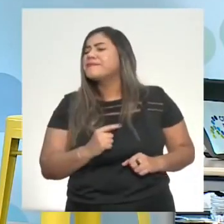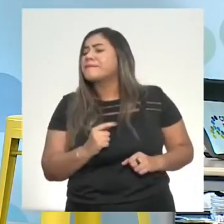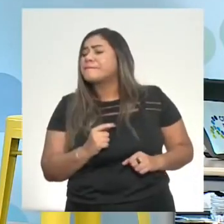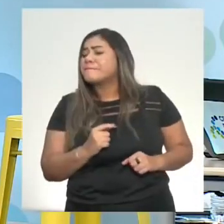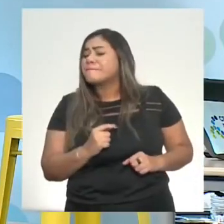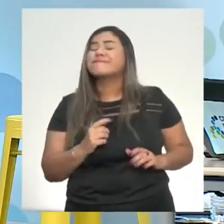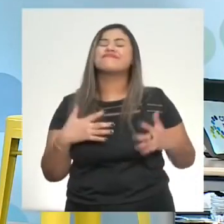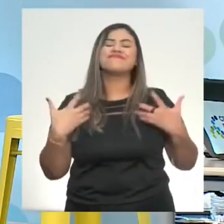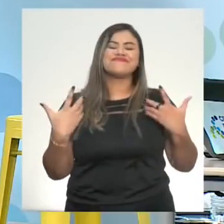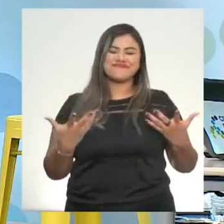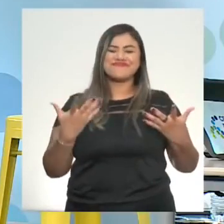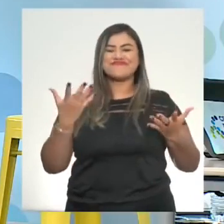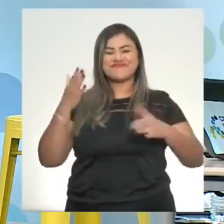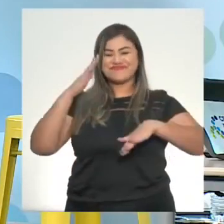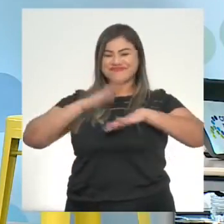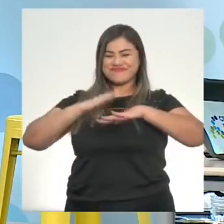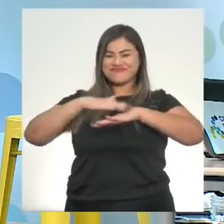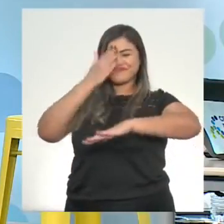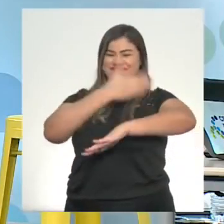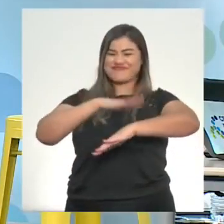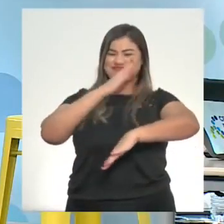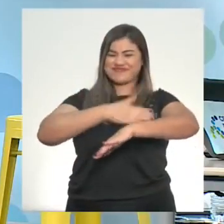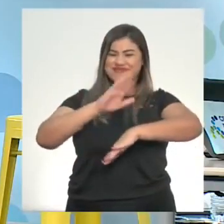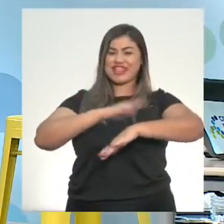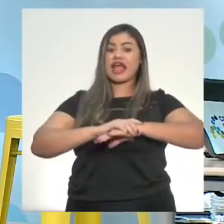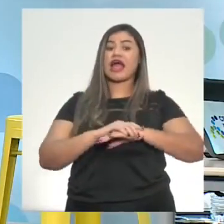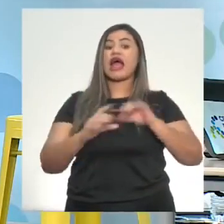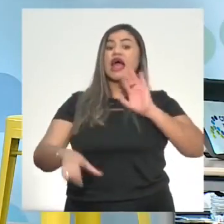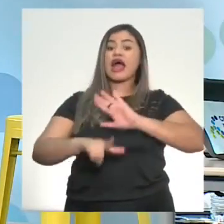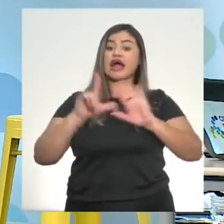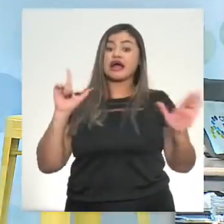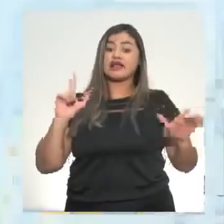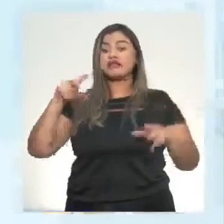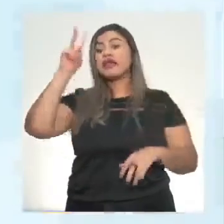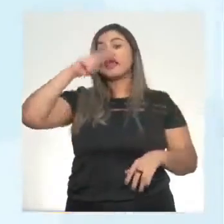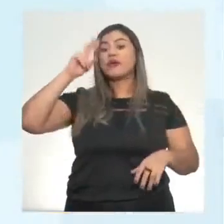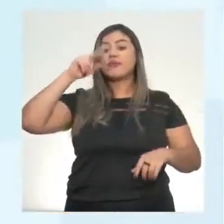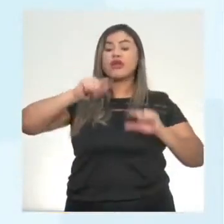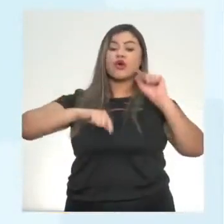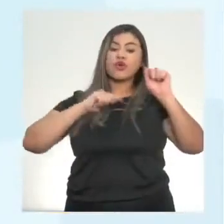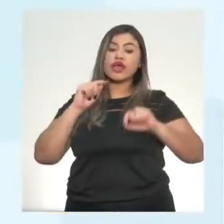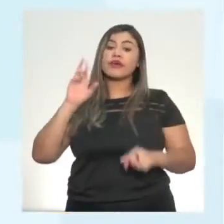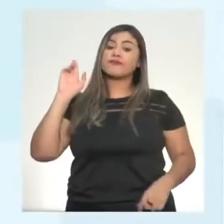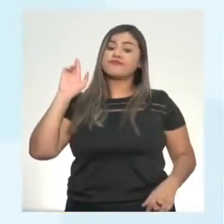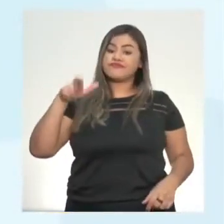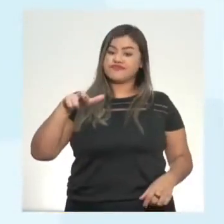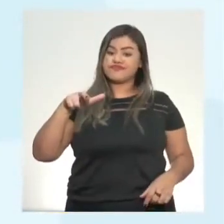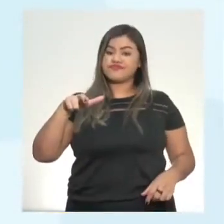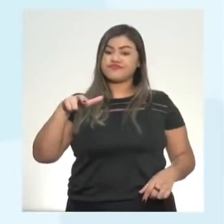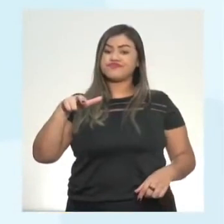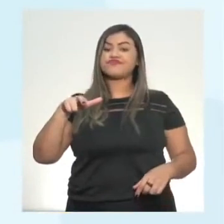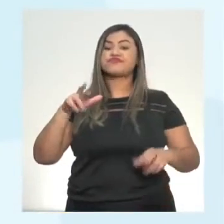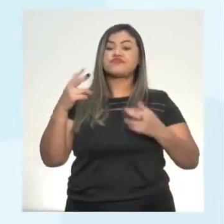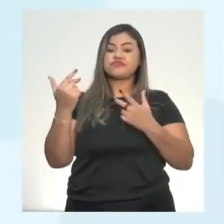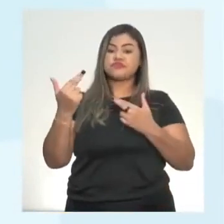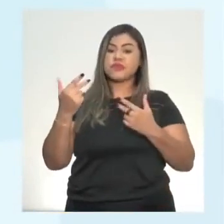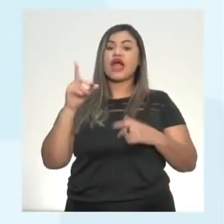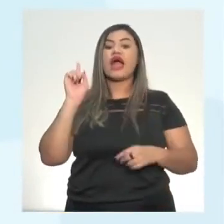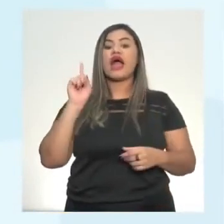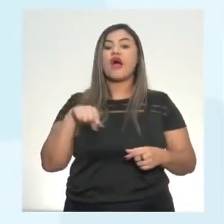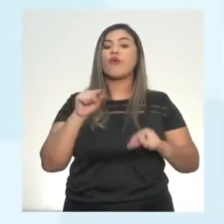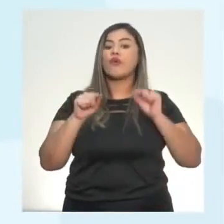Bom, vamos praticar um pouquinho? Antes, vamos só relembrar a razão de semelhança. Razão de